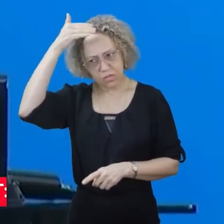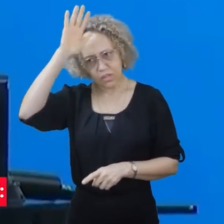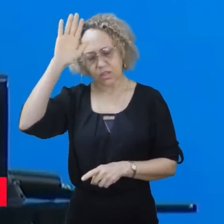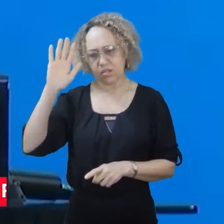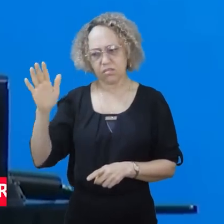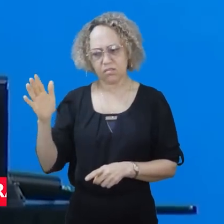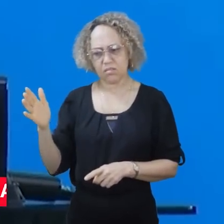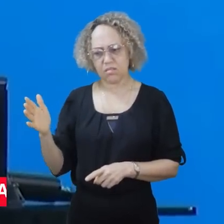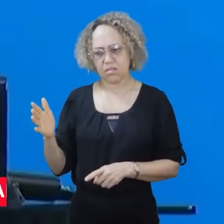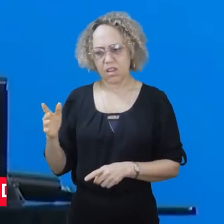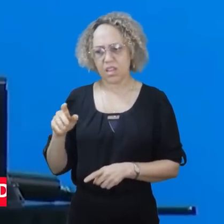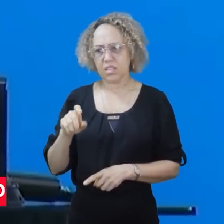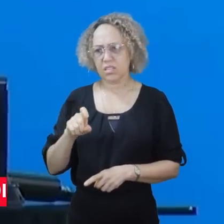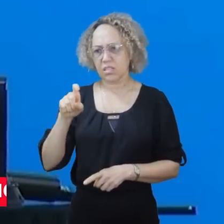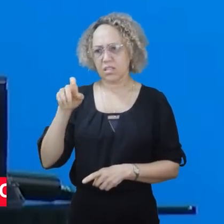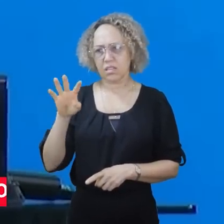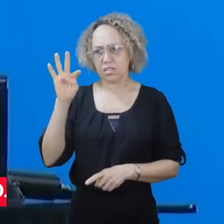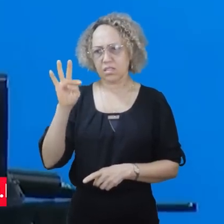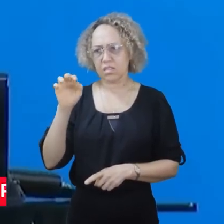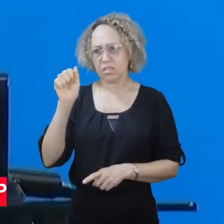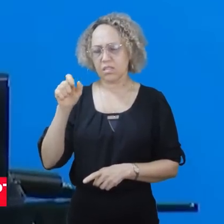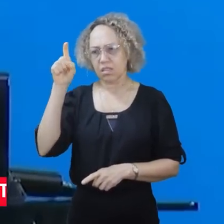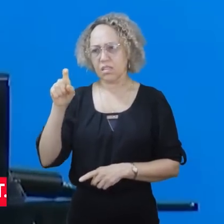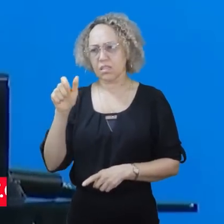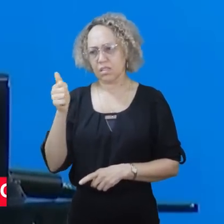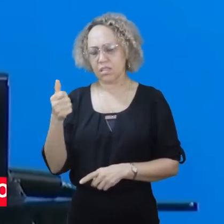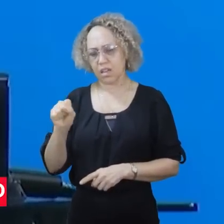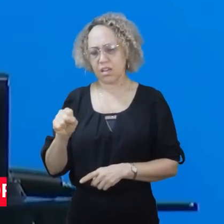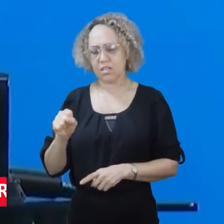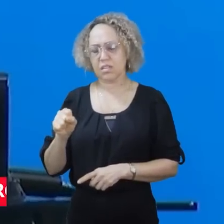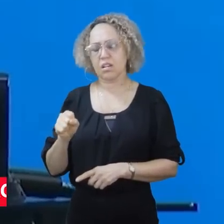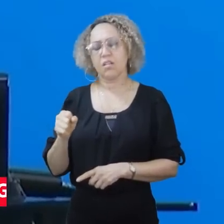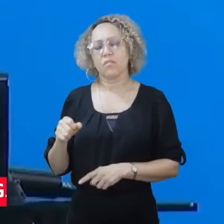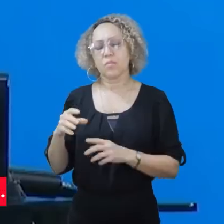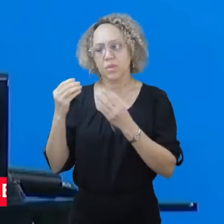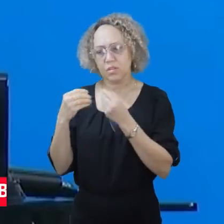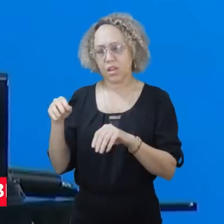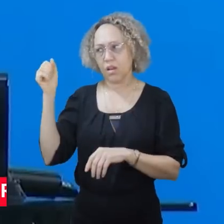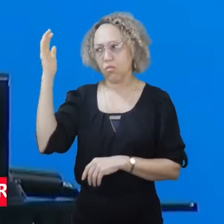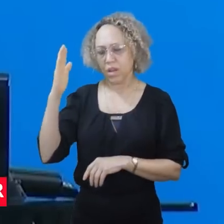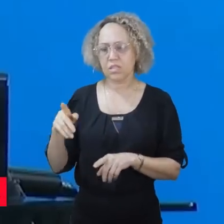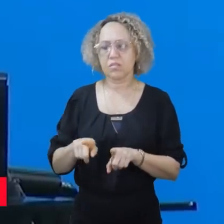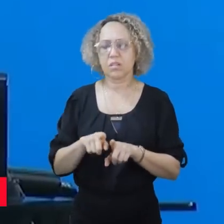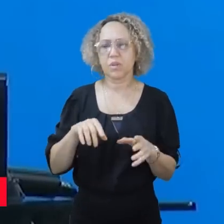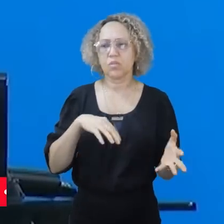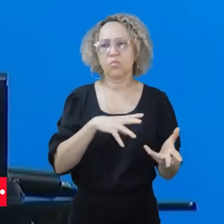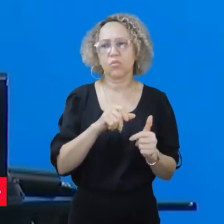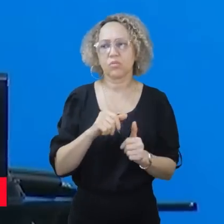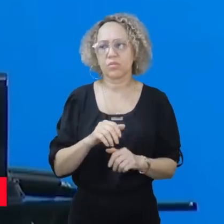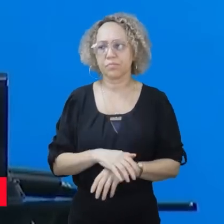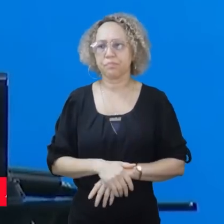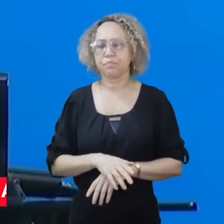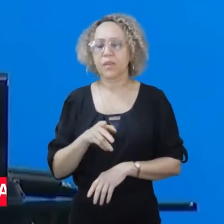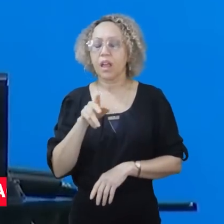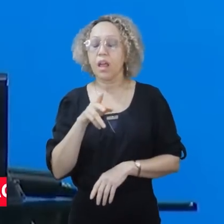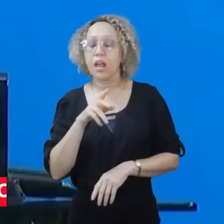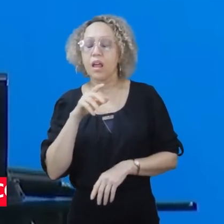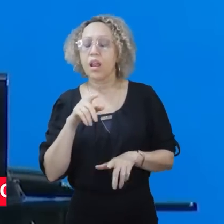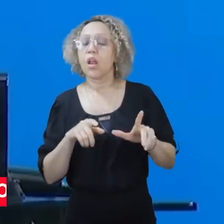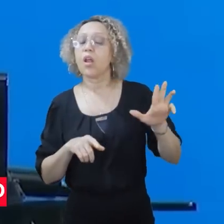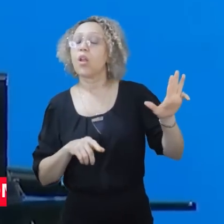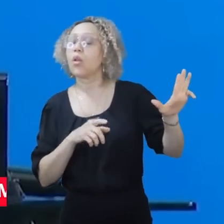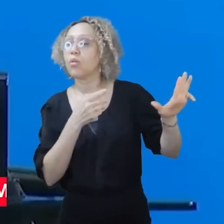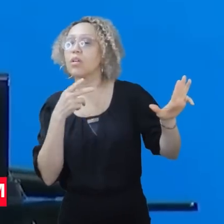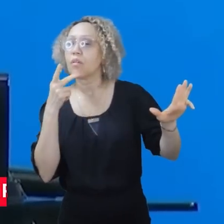o mundo. Lula afirma ainda que é preciso manter o equilíbrio. Eu estou vendo o comportamento do